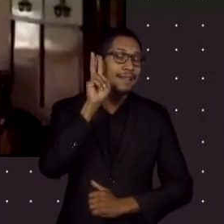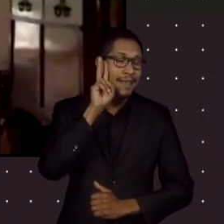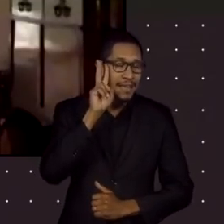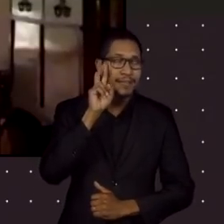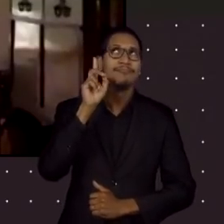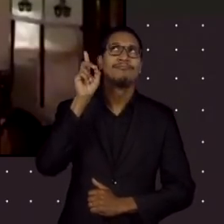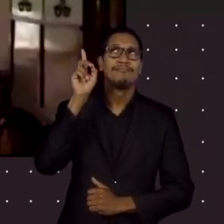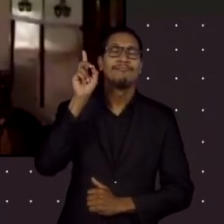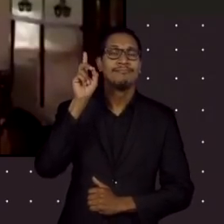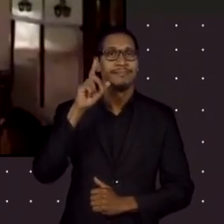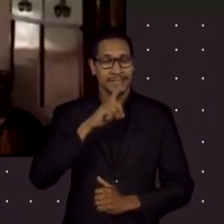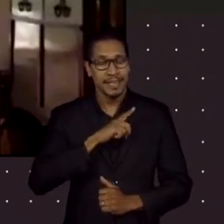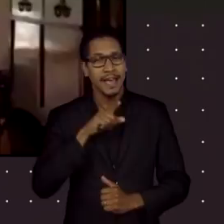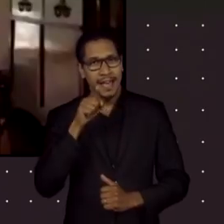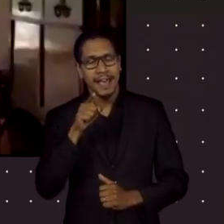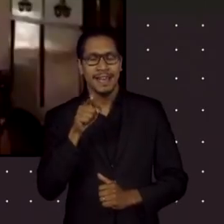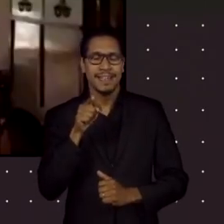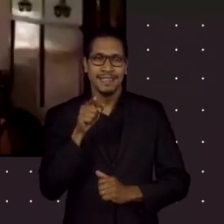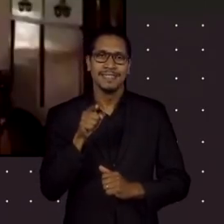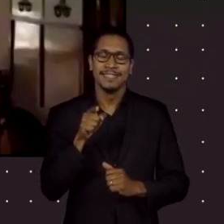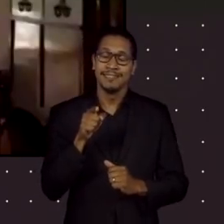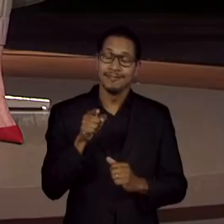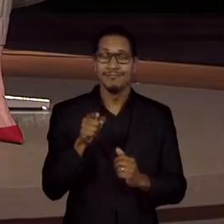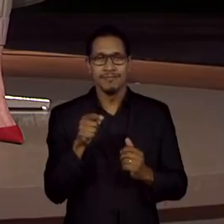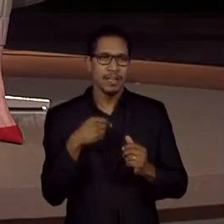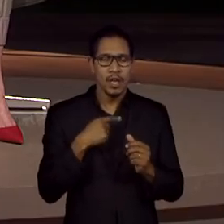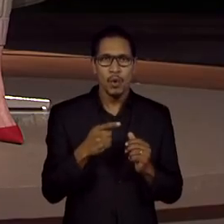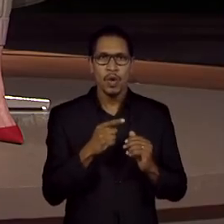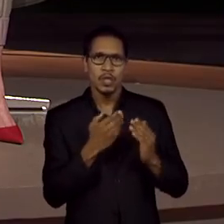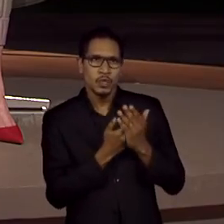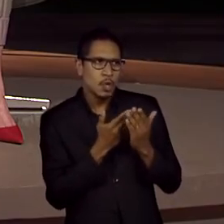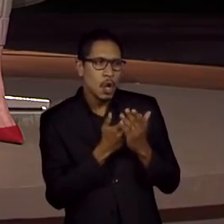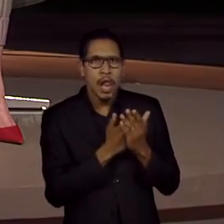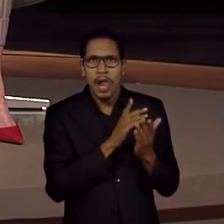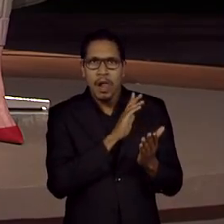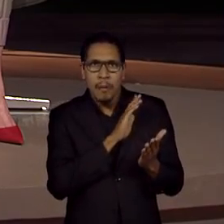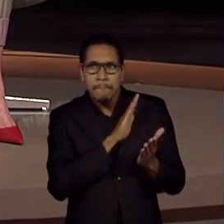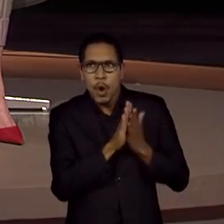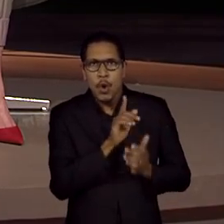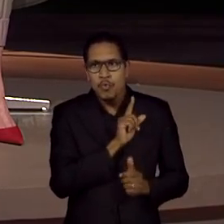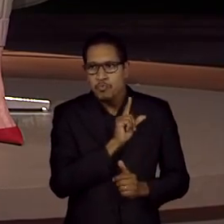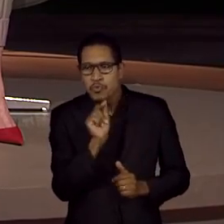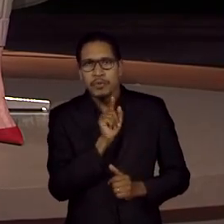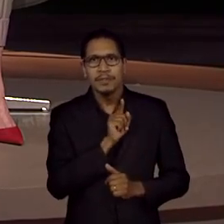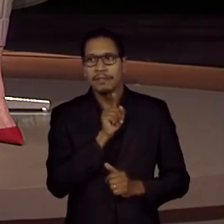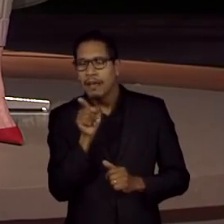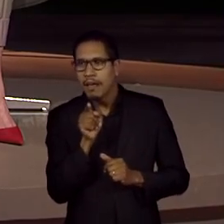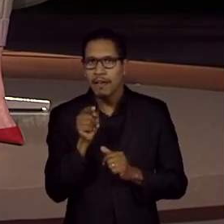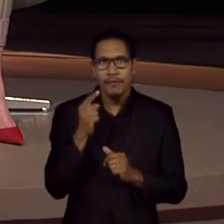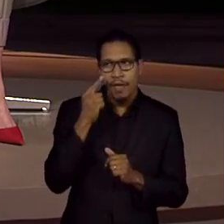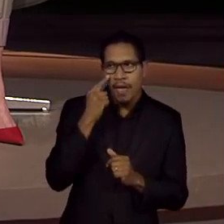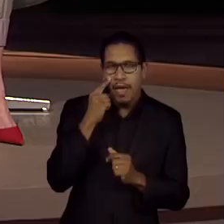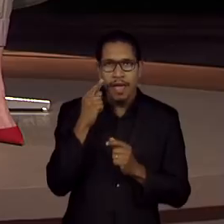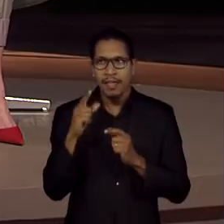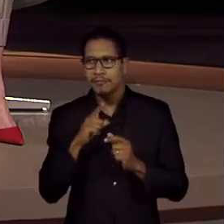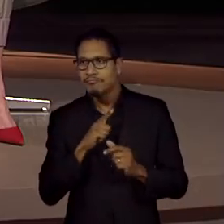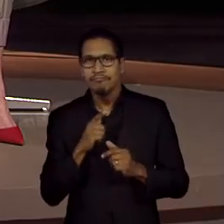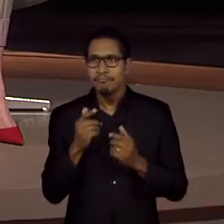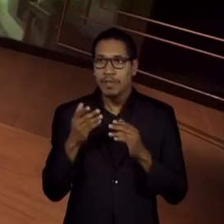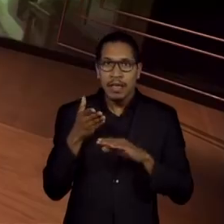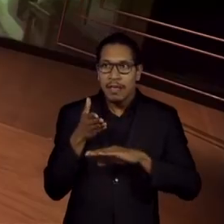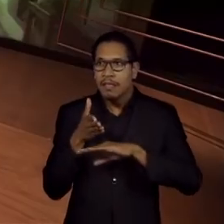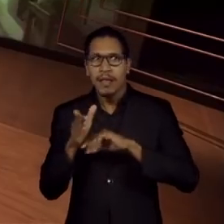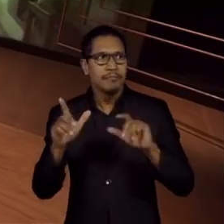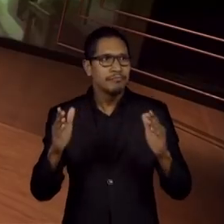do Carlos Imperial era na Rádio Guanabara. Eu fugi um pouco do colégio, dei uma chegada até lá, com um de livrinho embaixo do braço, e quando entrei lá,